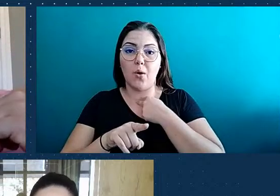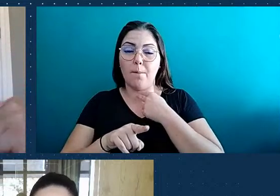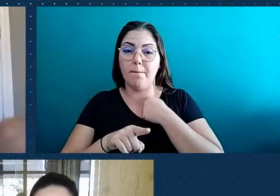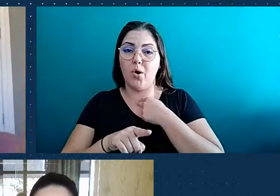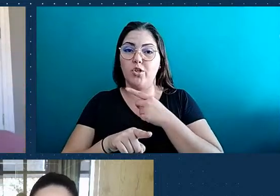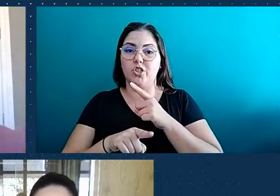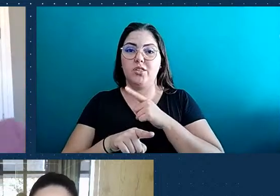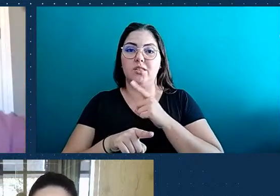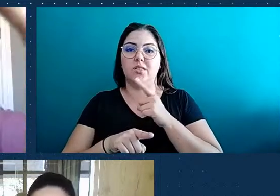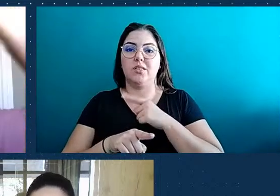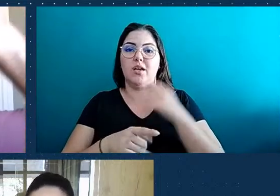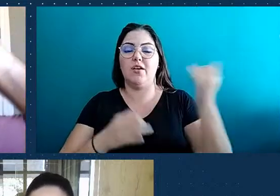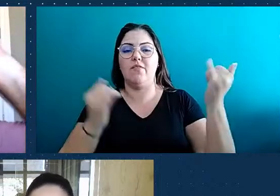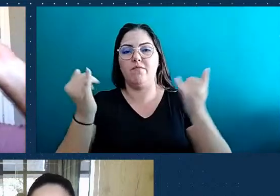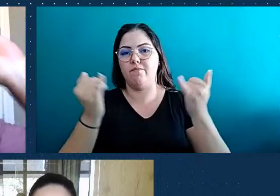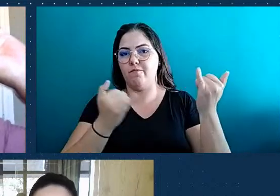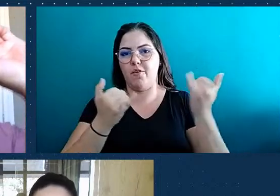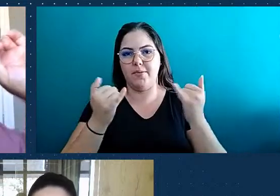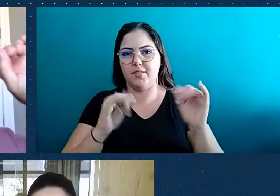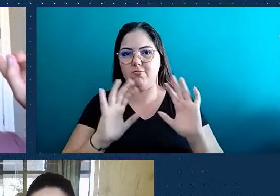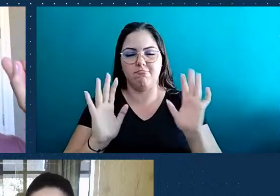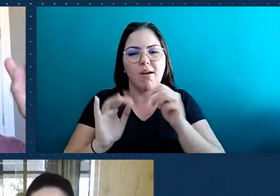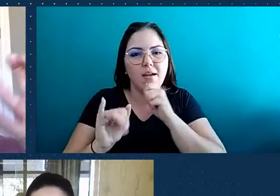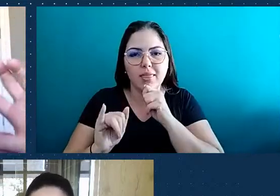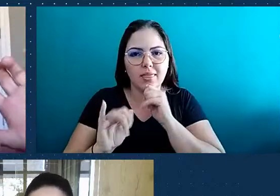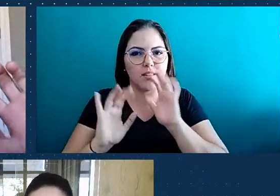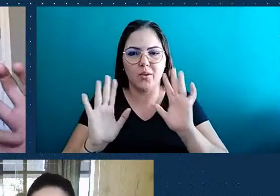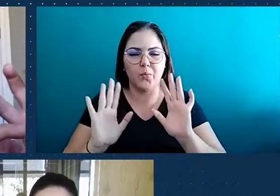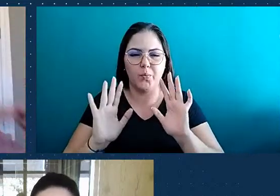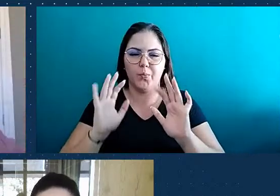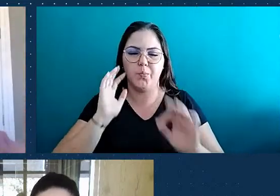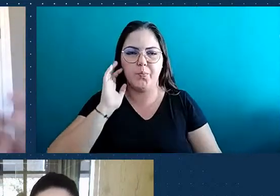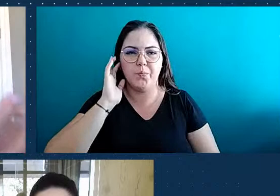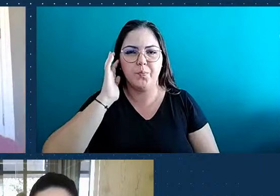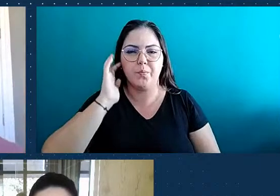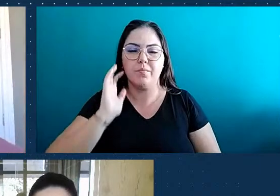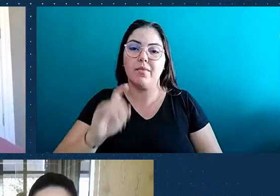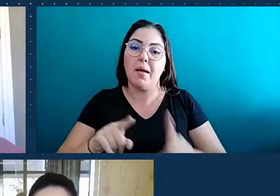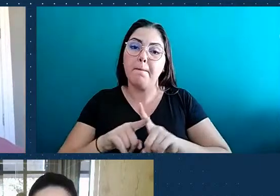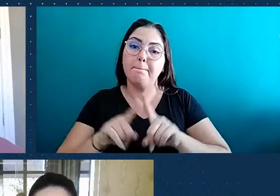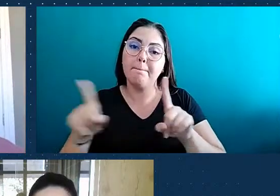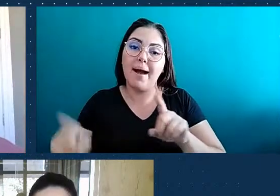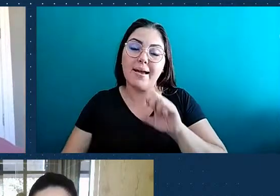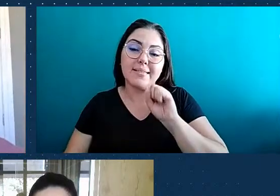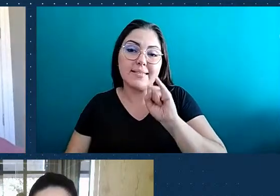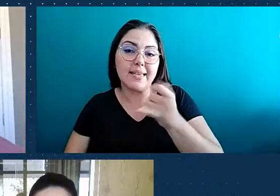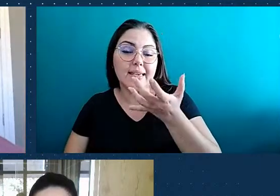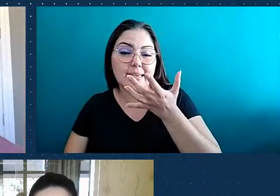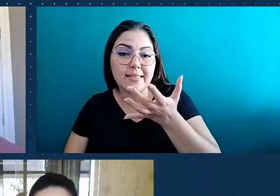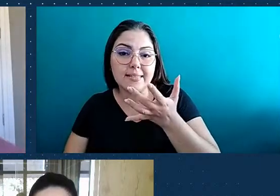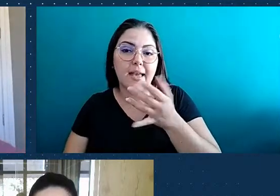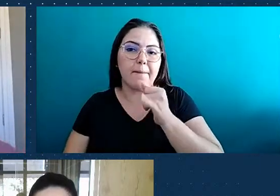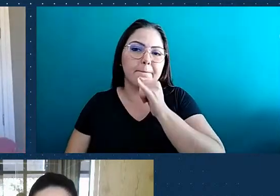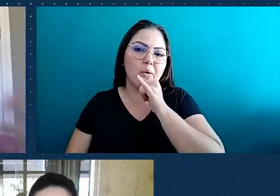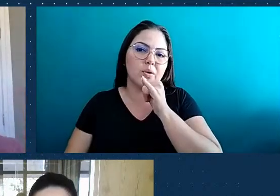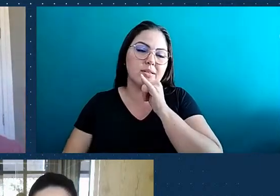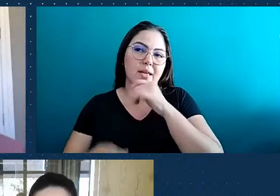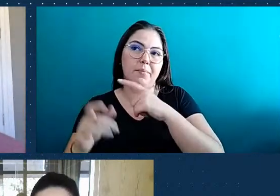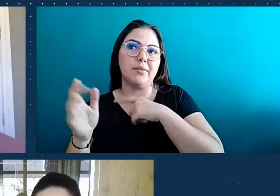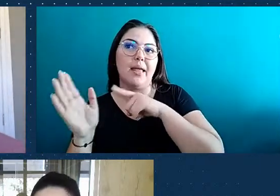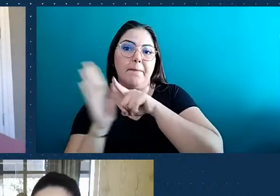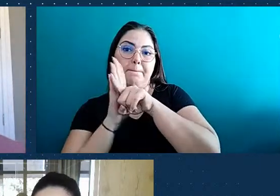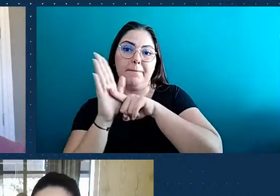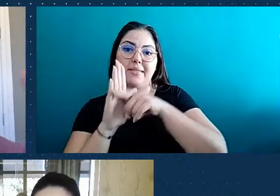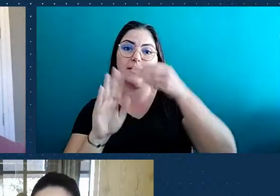de pesquisas anteriores de outros pesquisadores para argumentar na importância de aprofundar